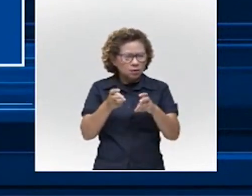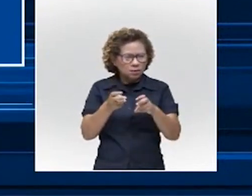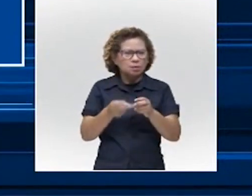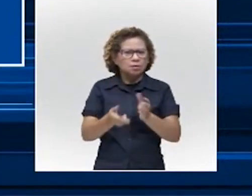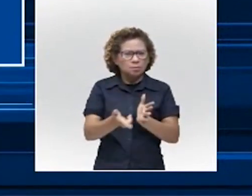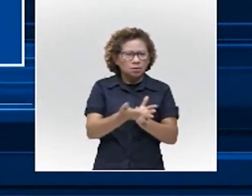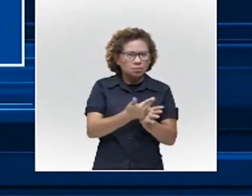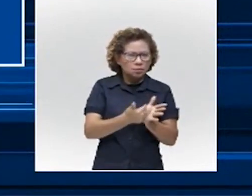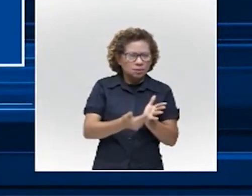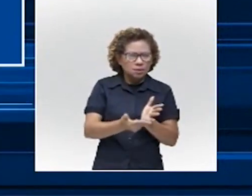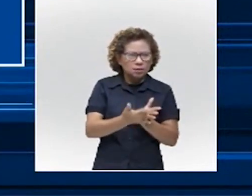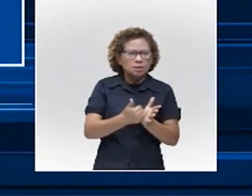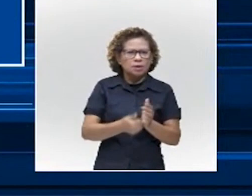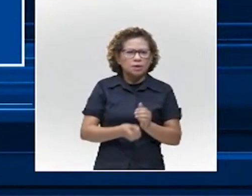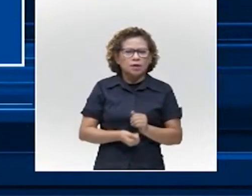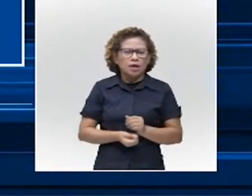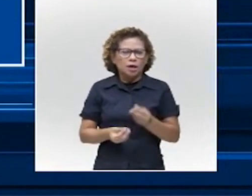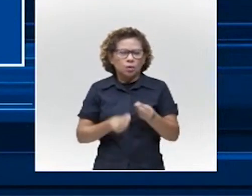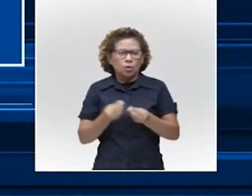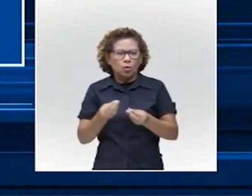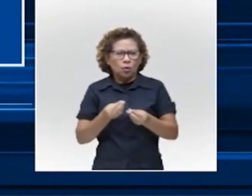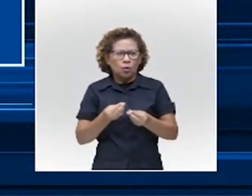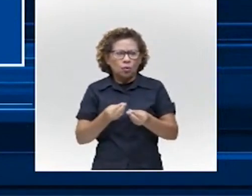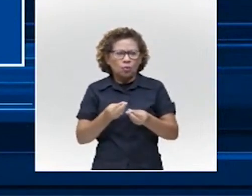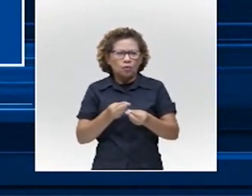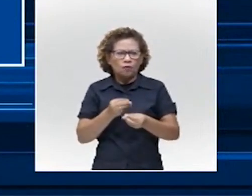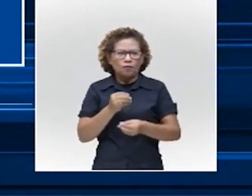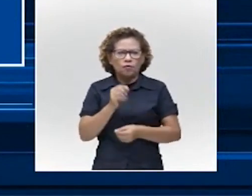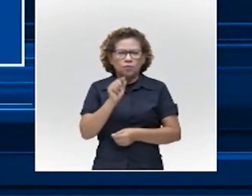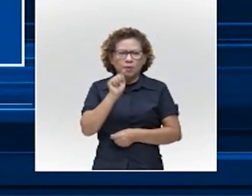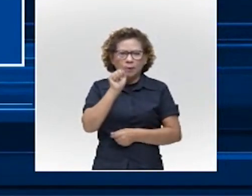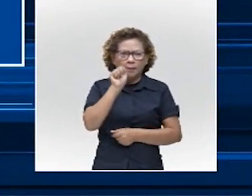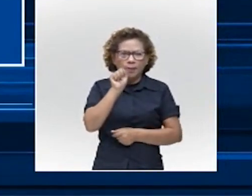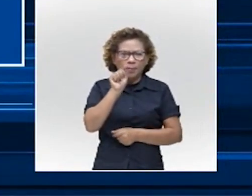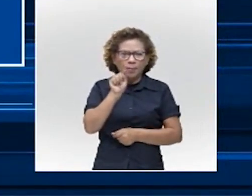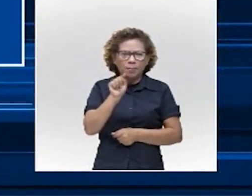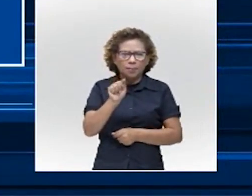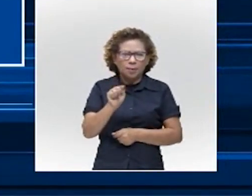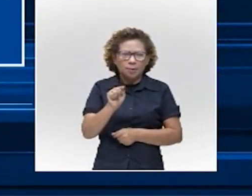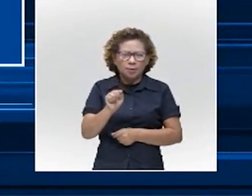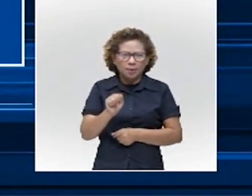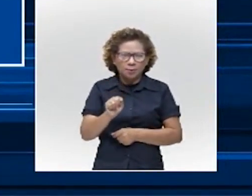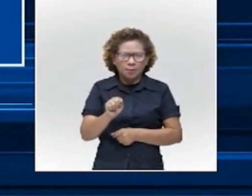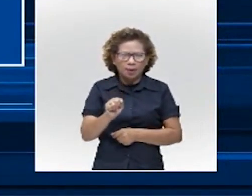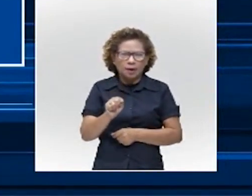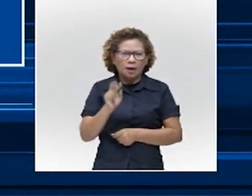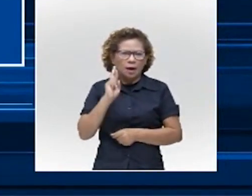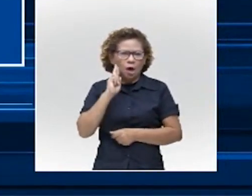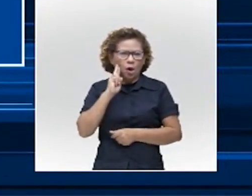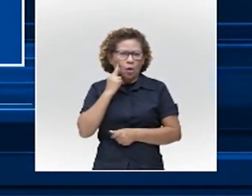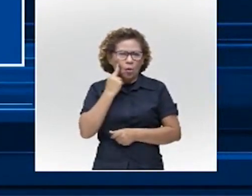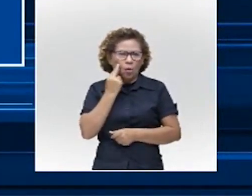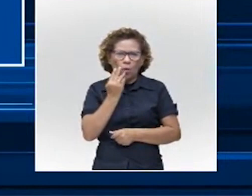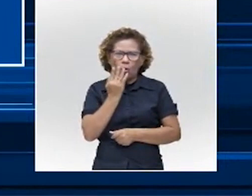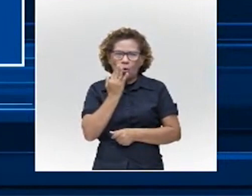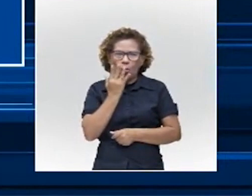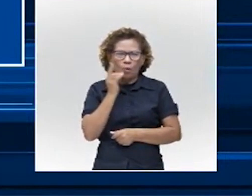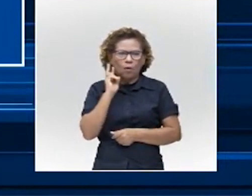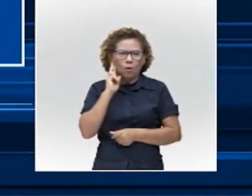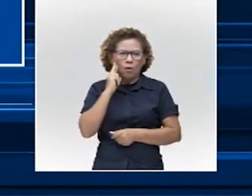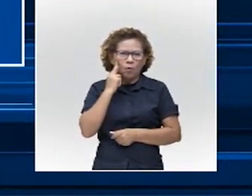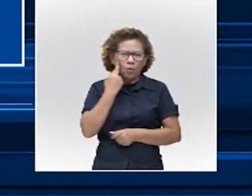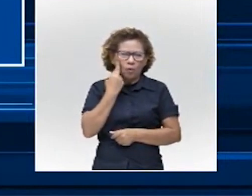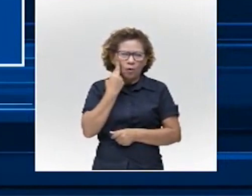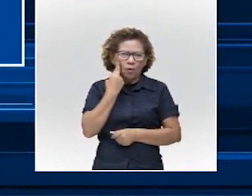desenhadas como se eu fosse passar um traço, olha só, o meio da minha figura, né, toda a parte rosa, a parte pintada de